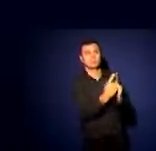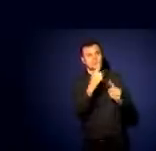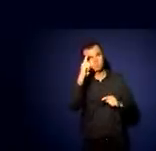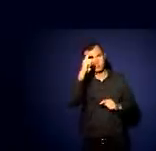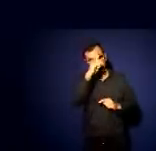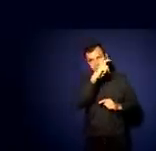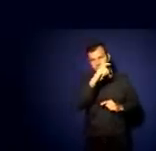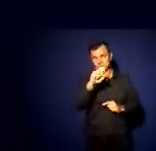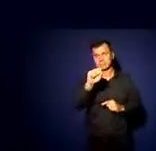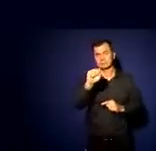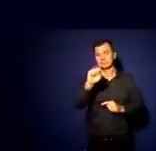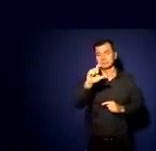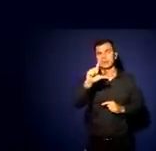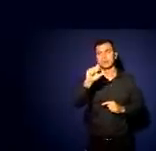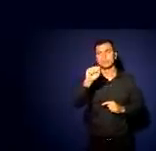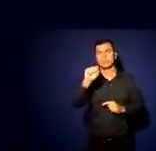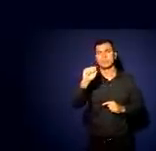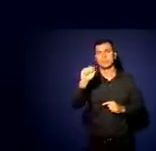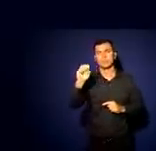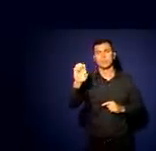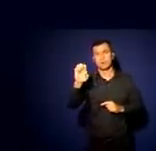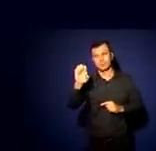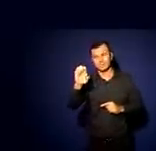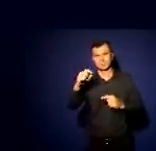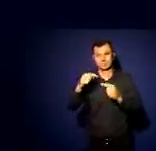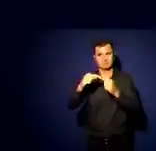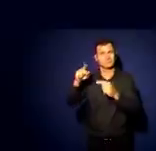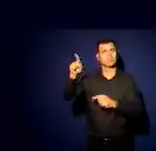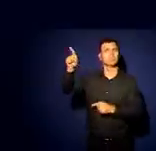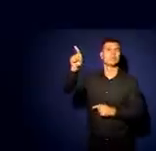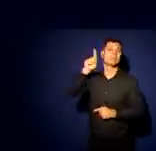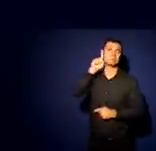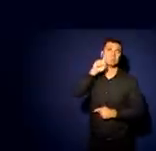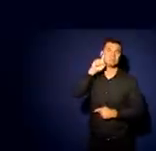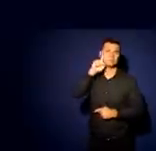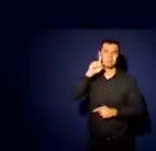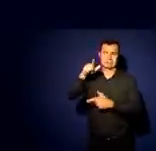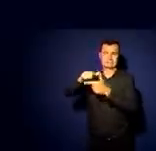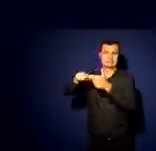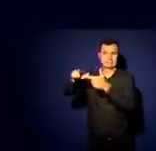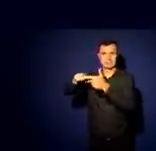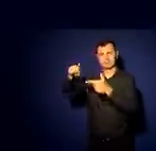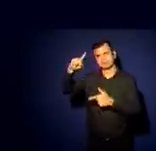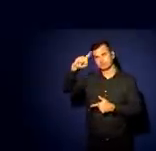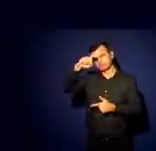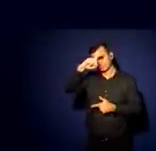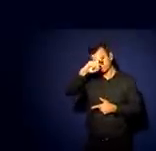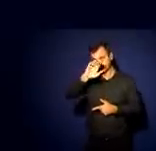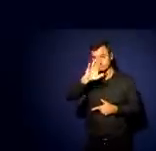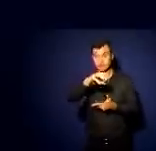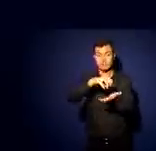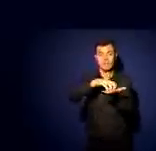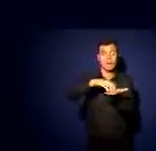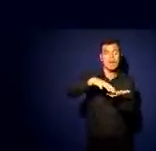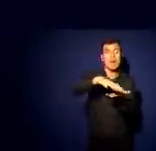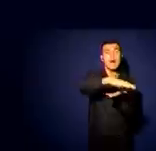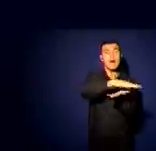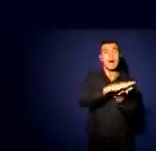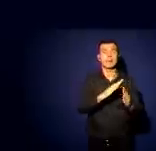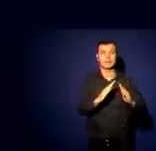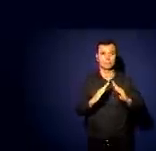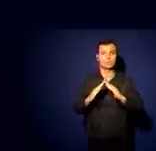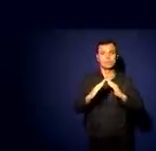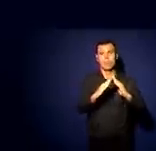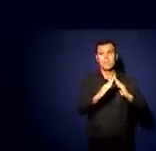celulose e por um ciclo de gado nos Estados Unidos muito complicados partindo para o setor doméstico aqui eu gosto de quebrar entre